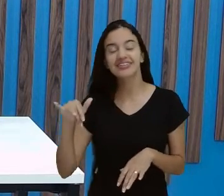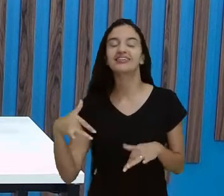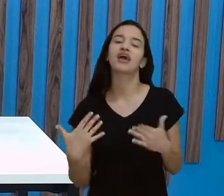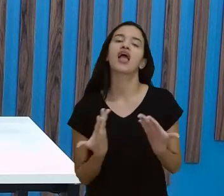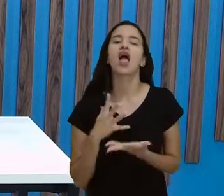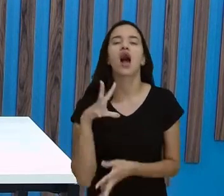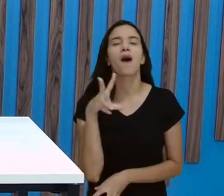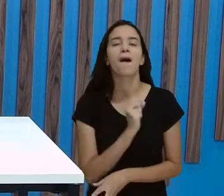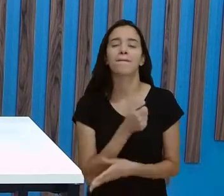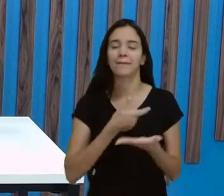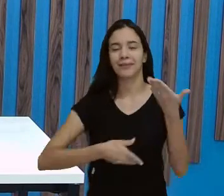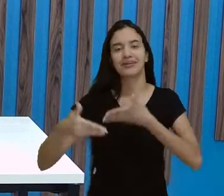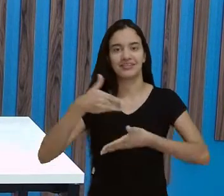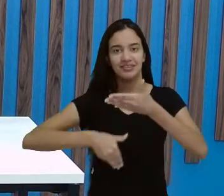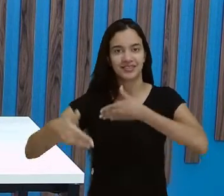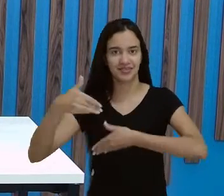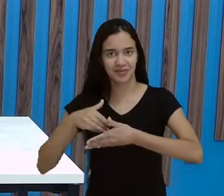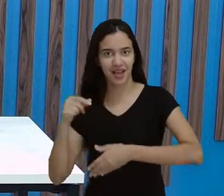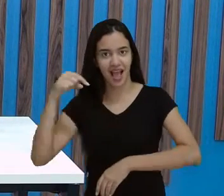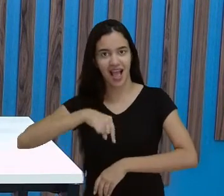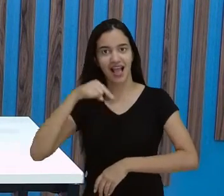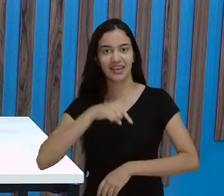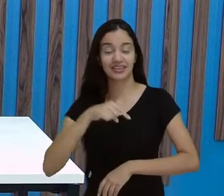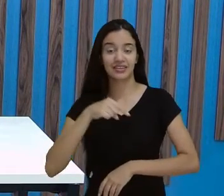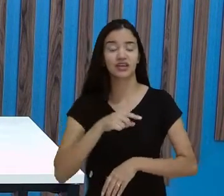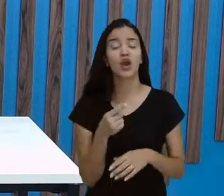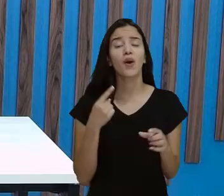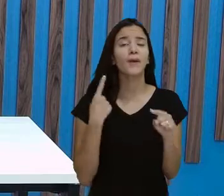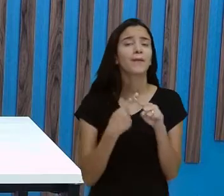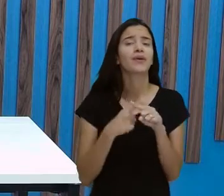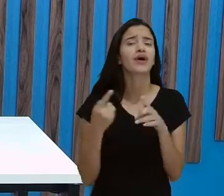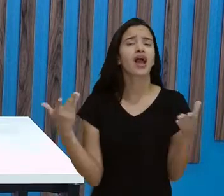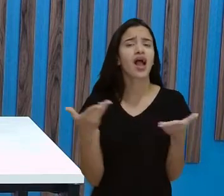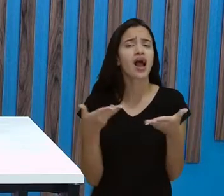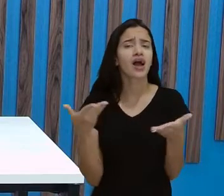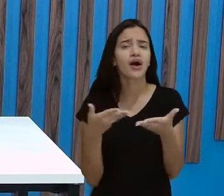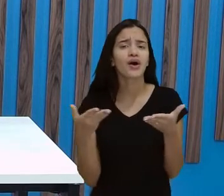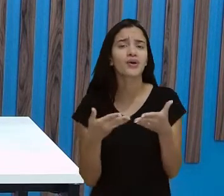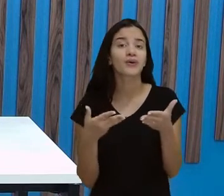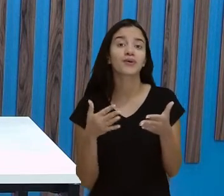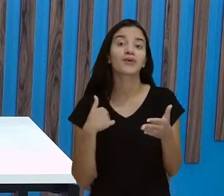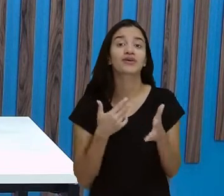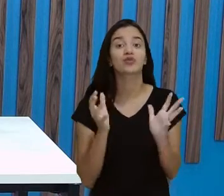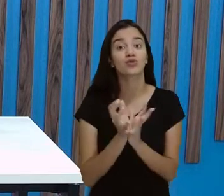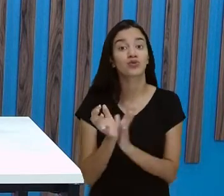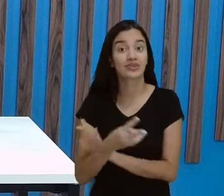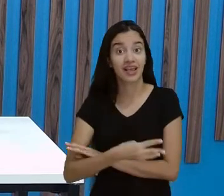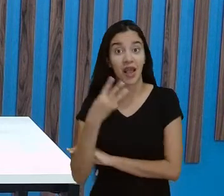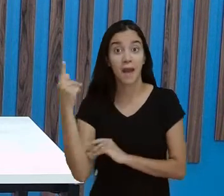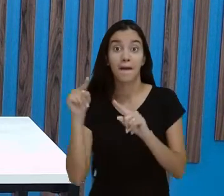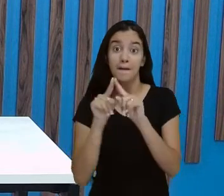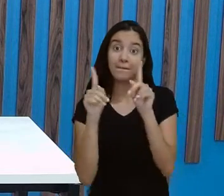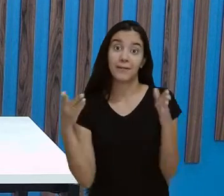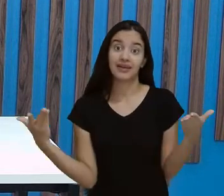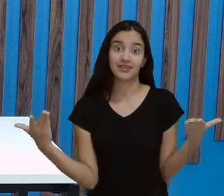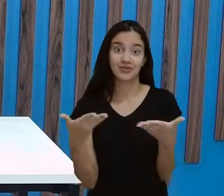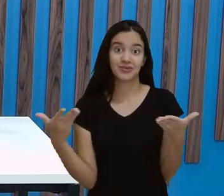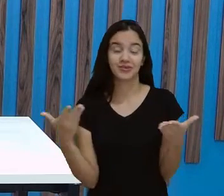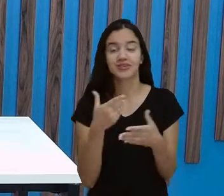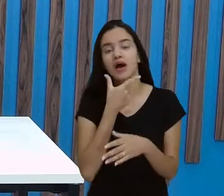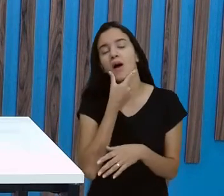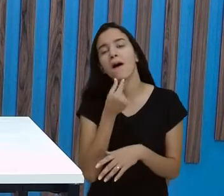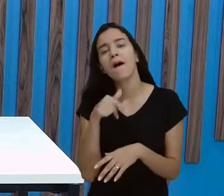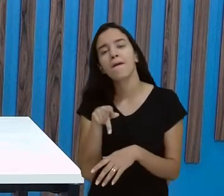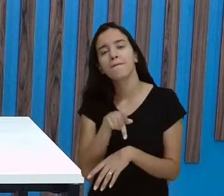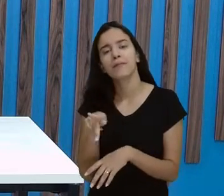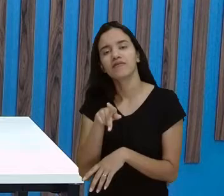Eu amo vir participar aqui do segundo ano, né? Porque agora estou com as turmas dos terceiros. Mas hoje a professora Verônica está